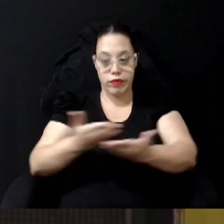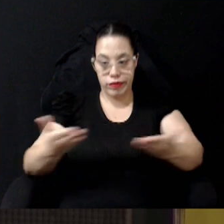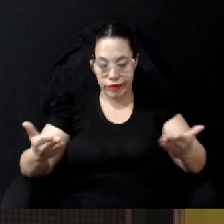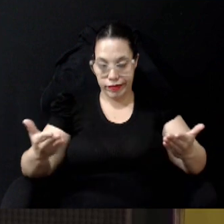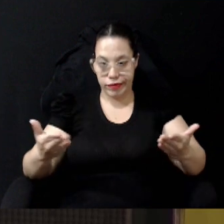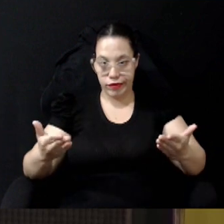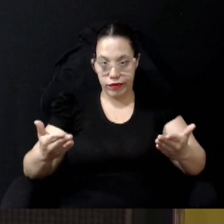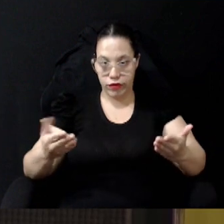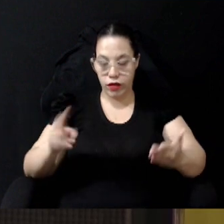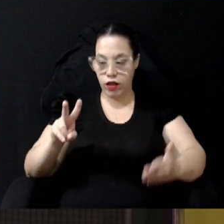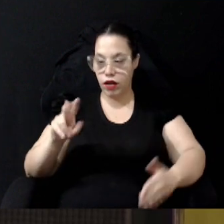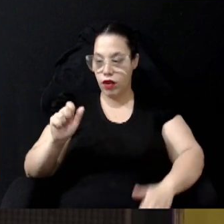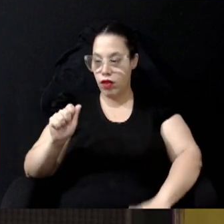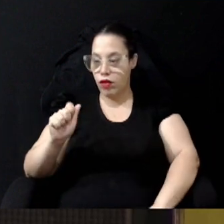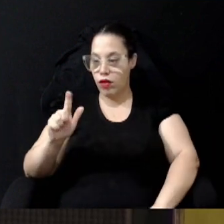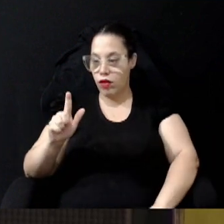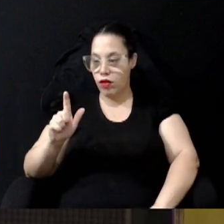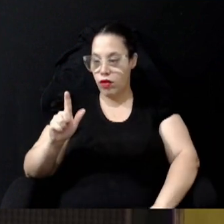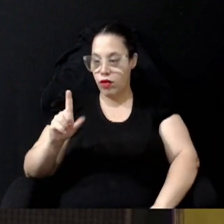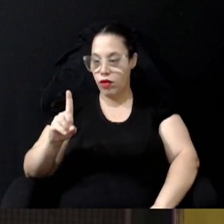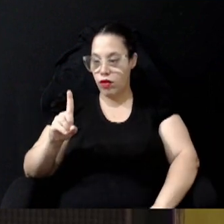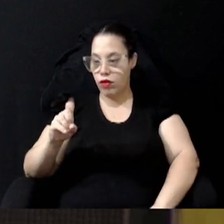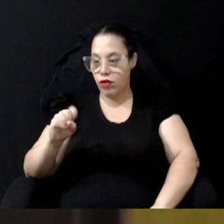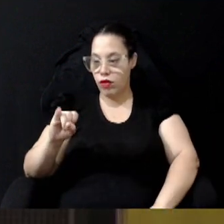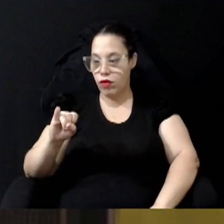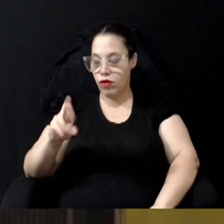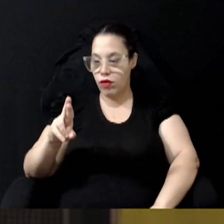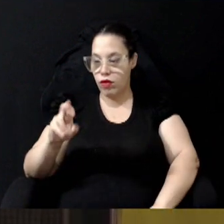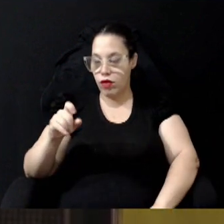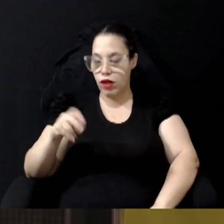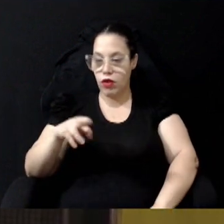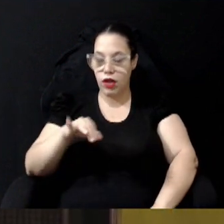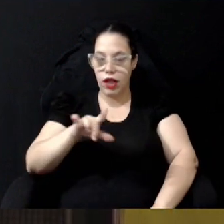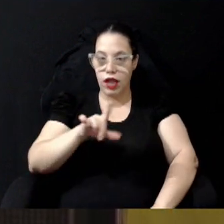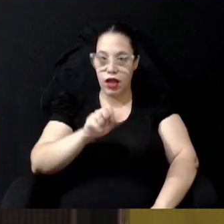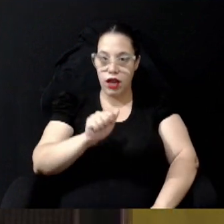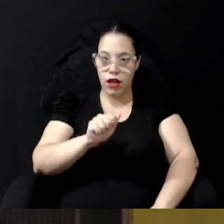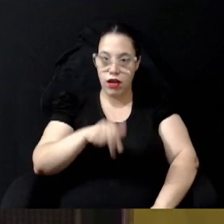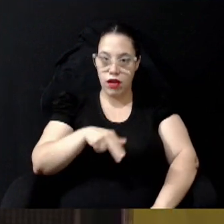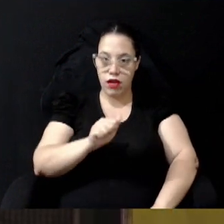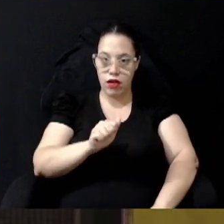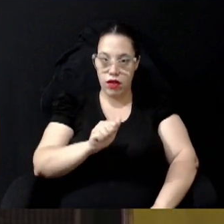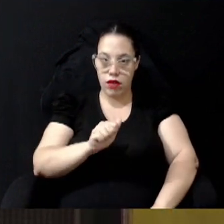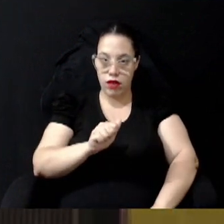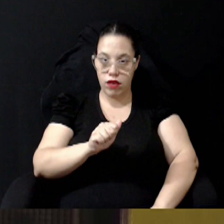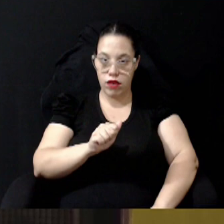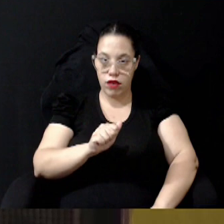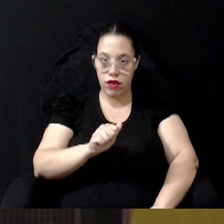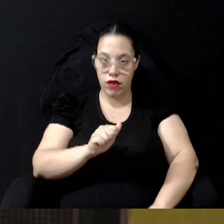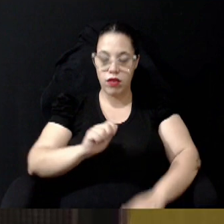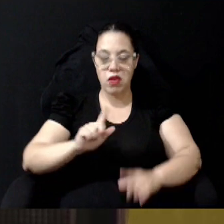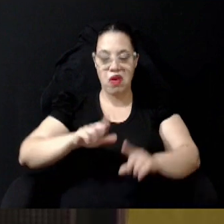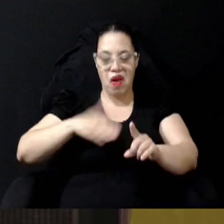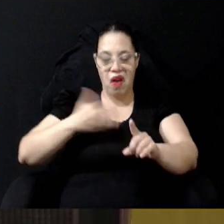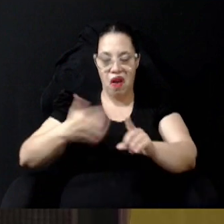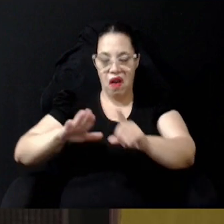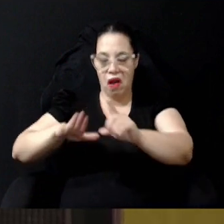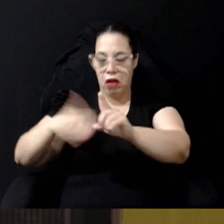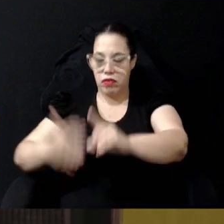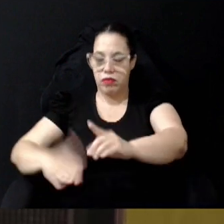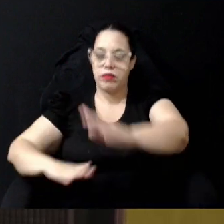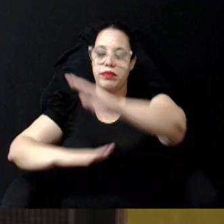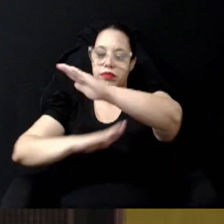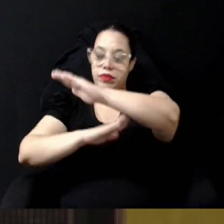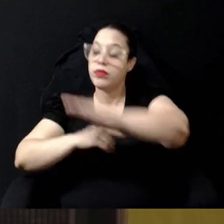Valdir Oliveira e a Nilcena com honrarias da Câmara Municipal,